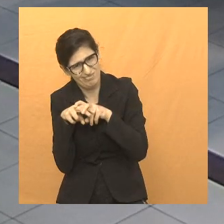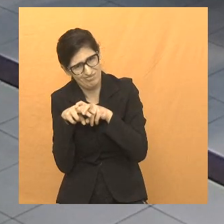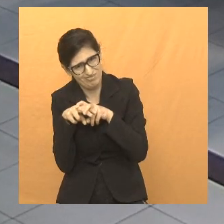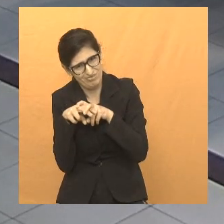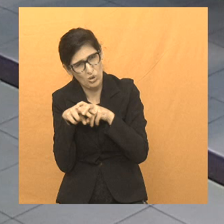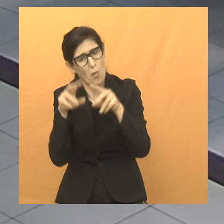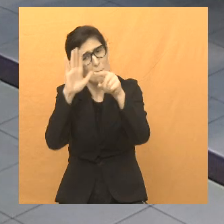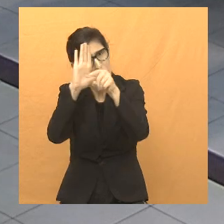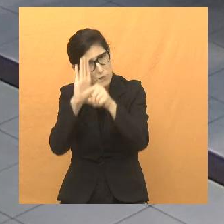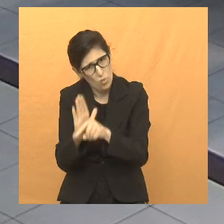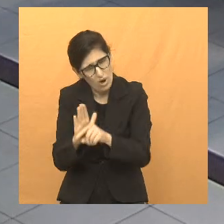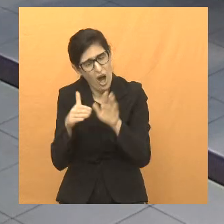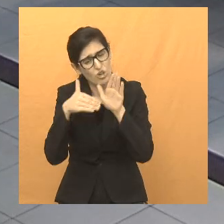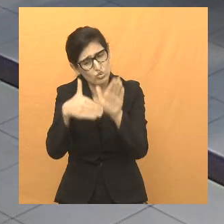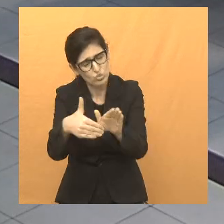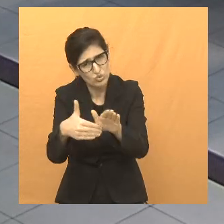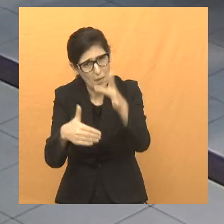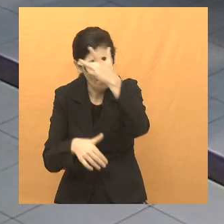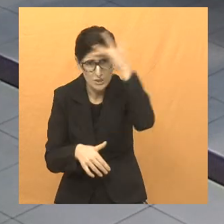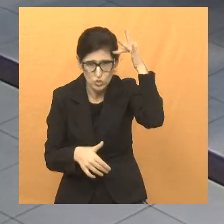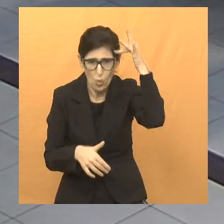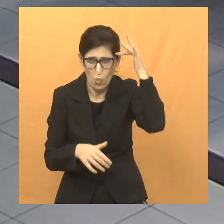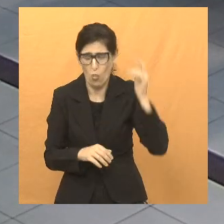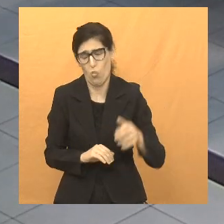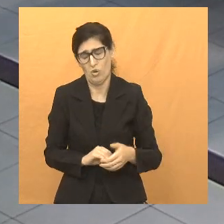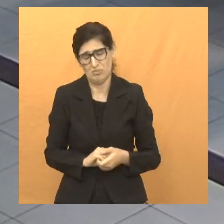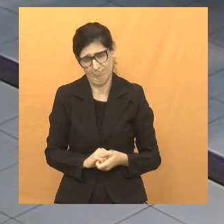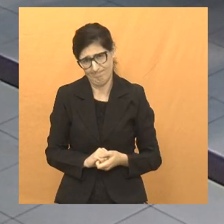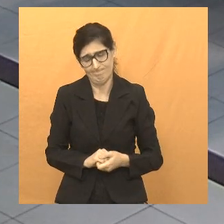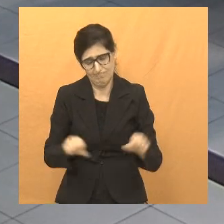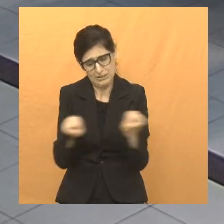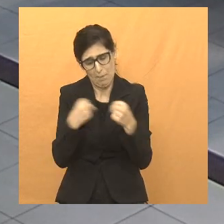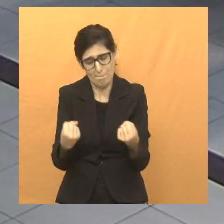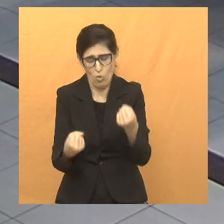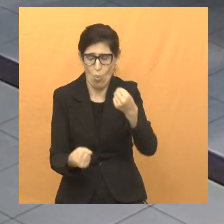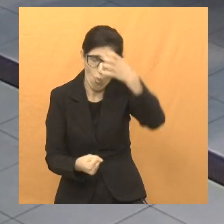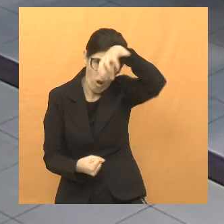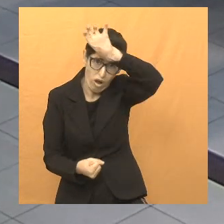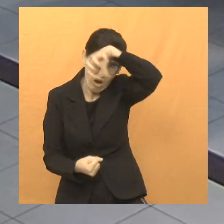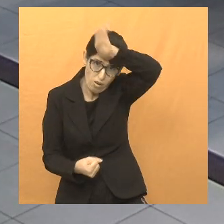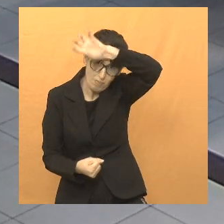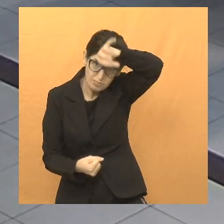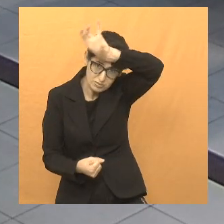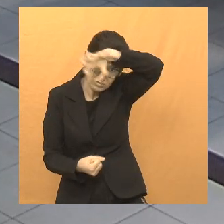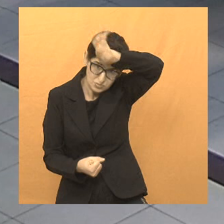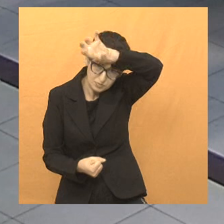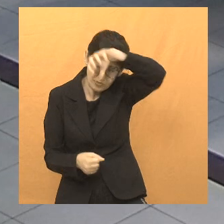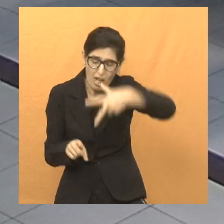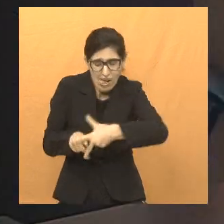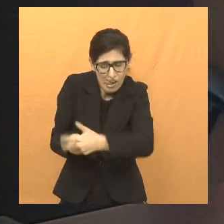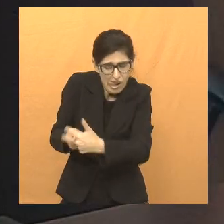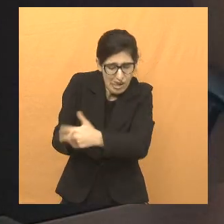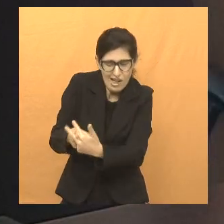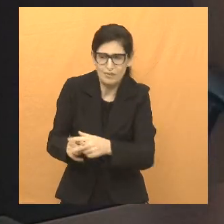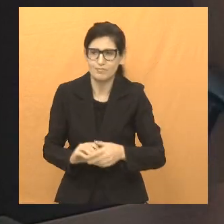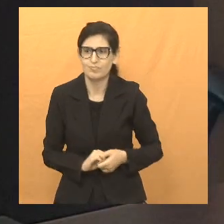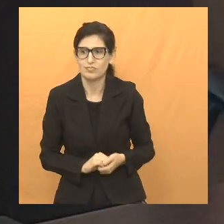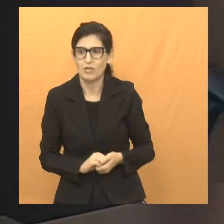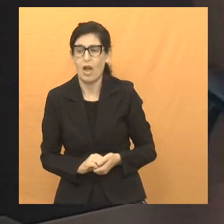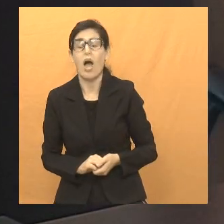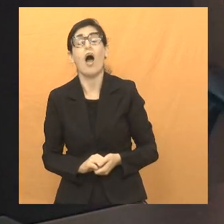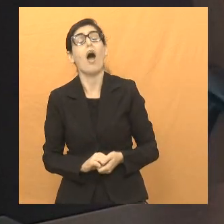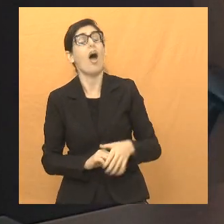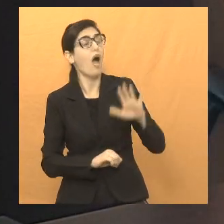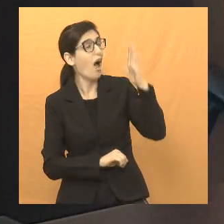redução. Porque teve um acidente. É porque a gente entende com os dados que a unidade que foi